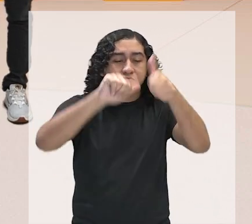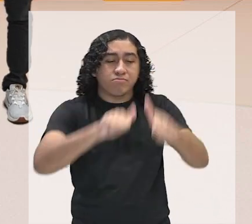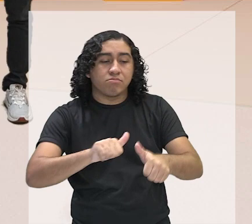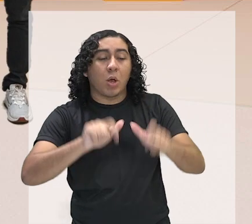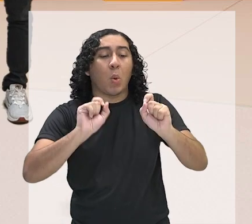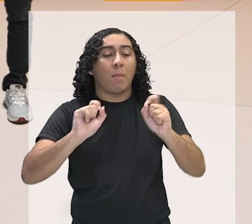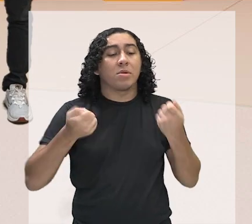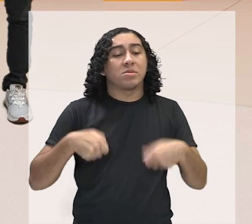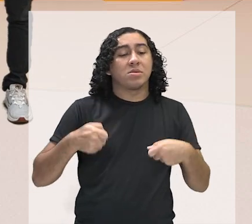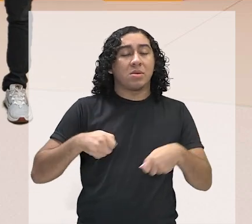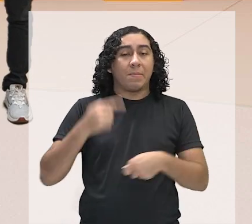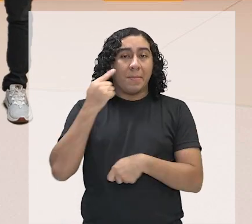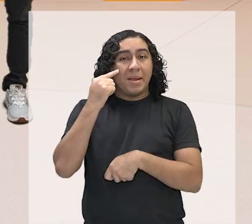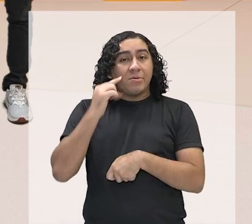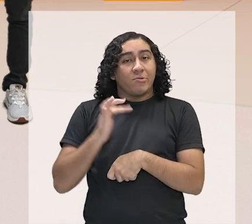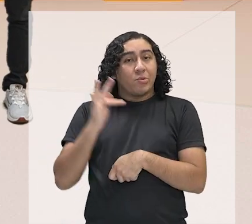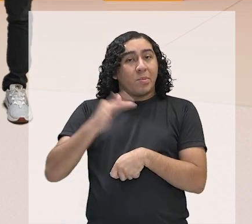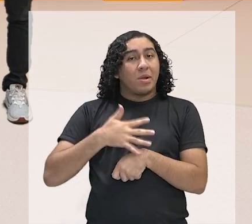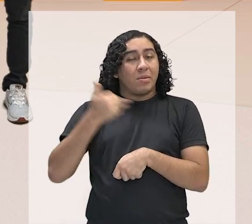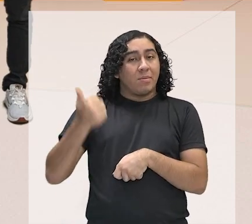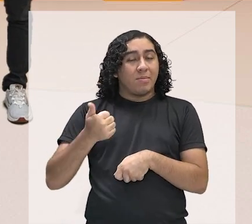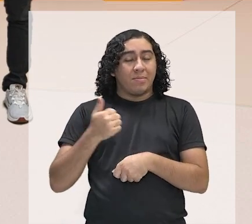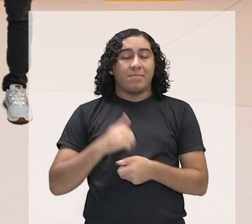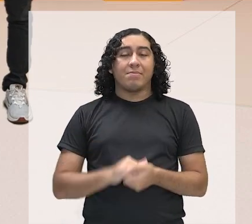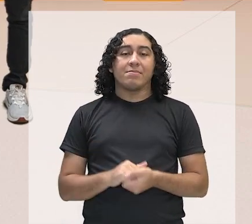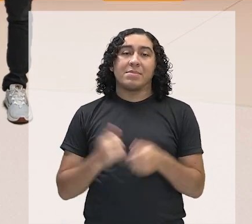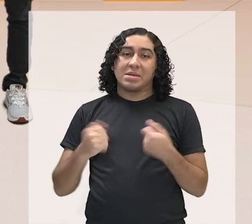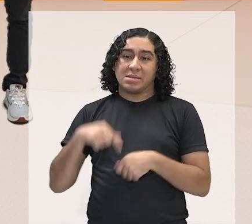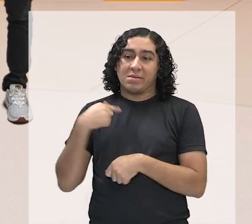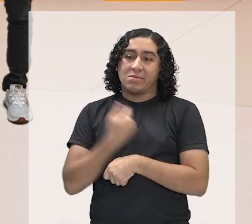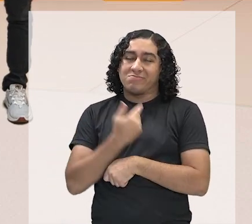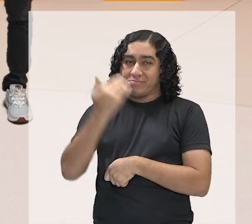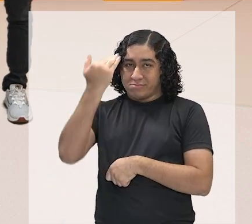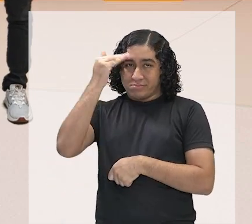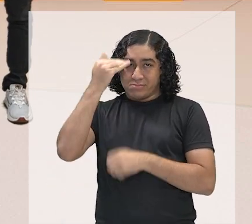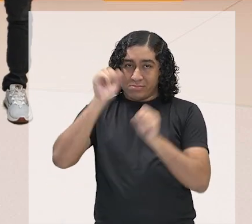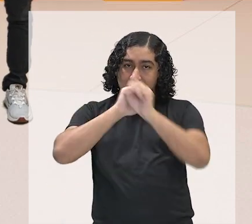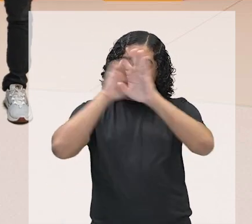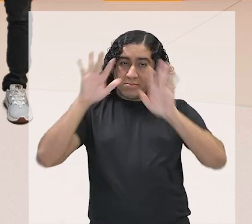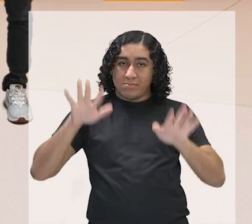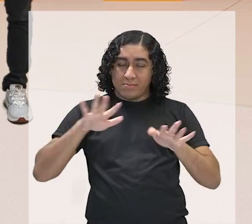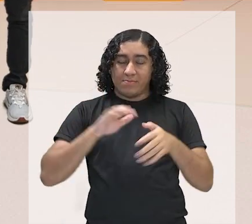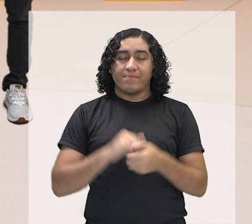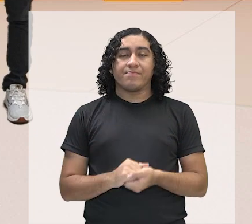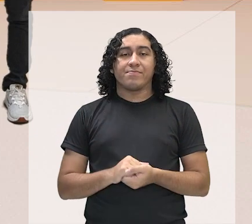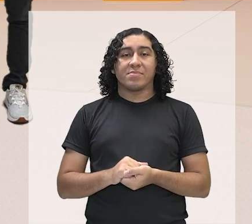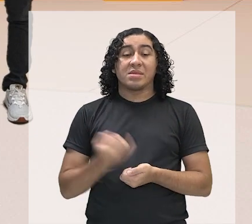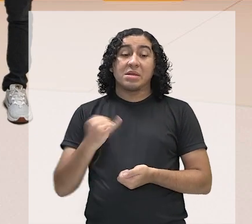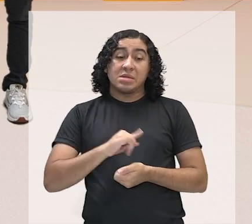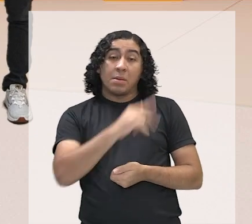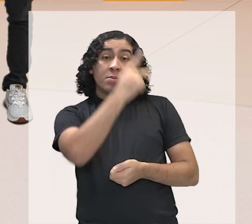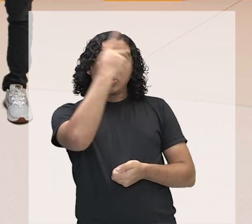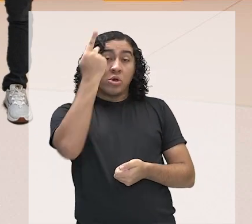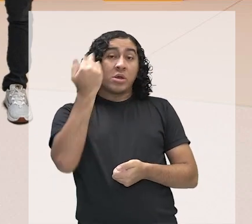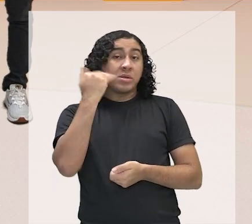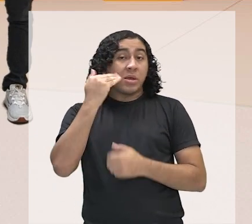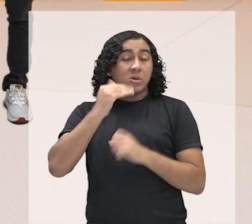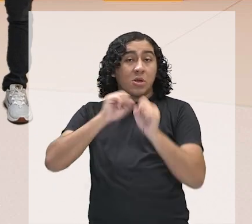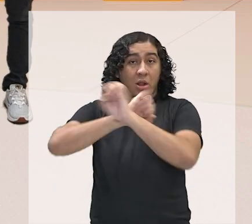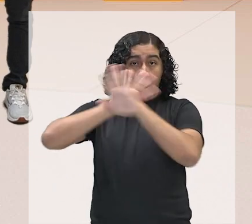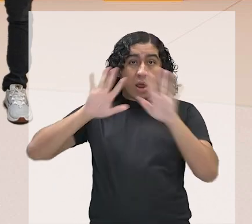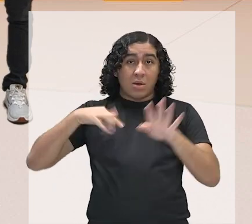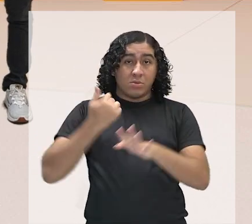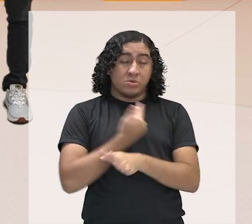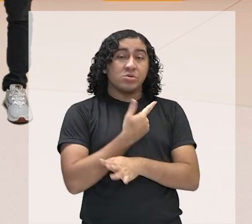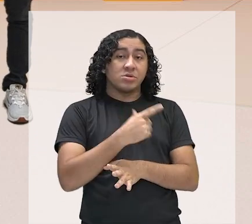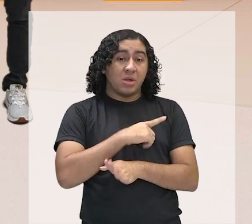Então, é necessário a gente ter esse entendimento, tá bom? Tendo essa compreensão de que a gente tem um modelo de produção